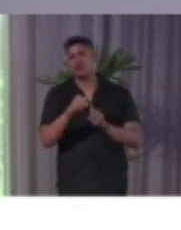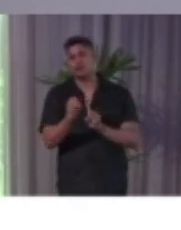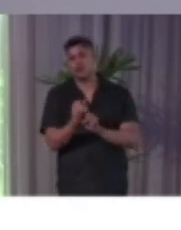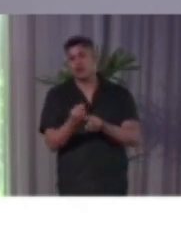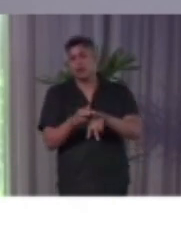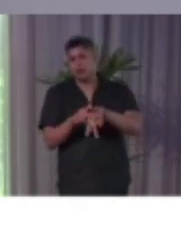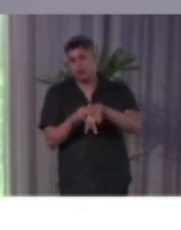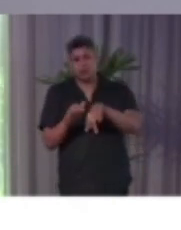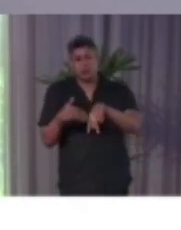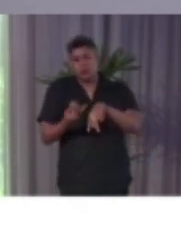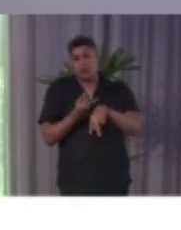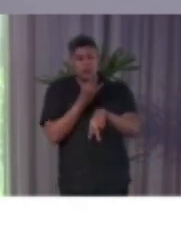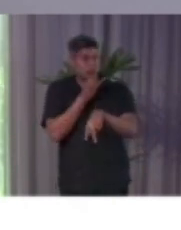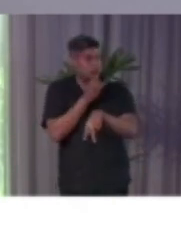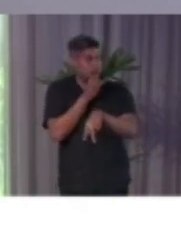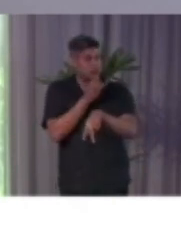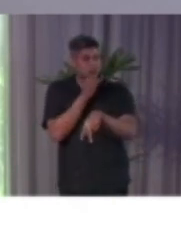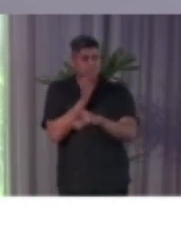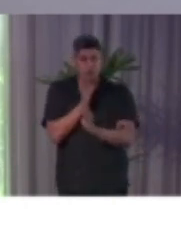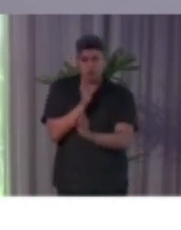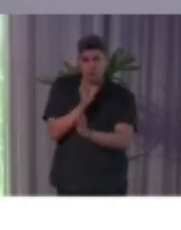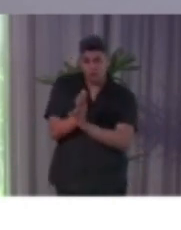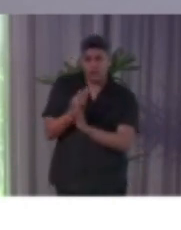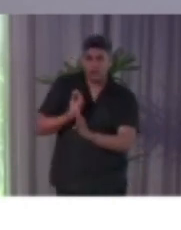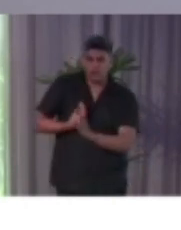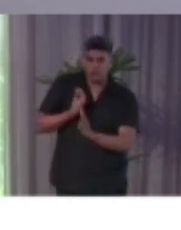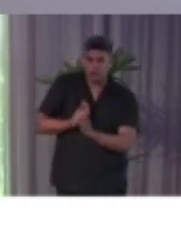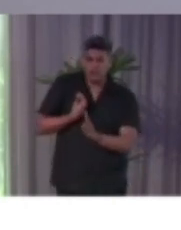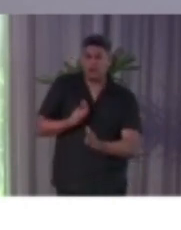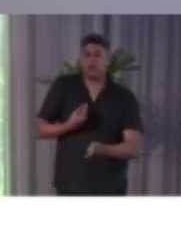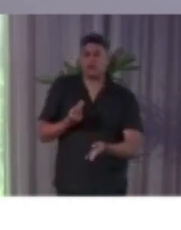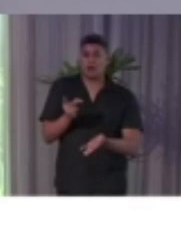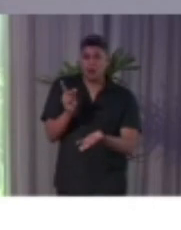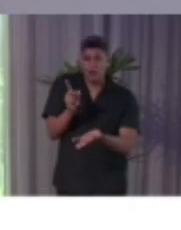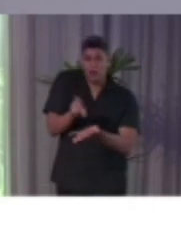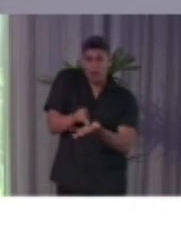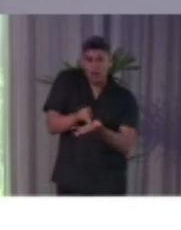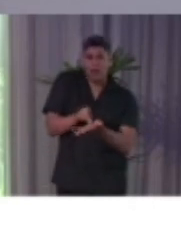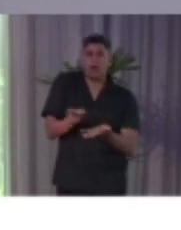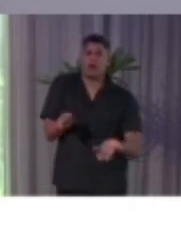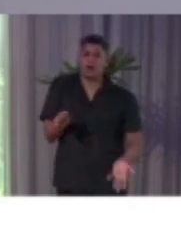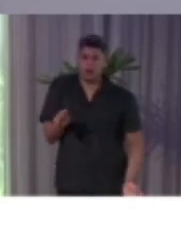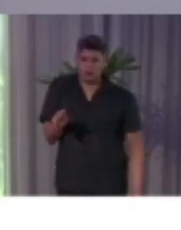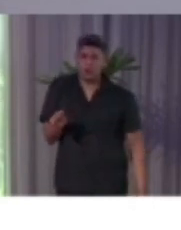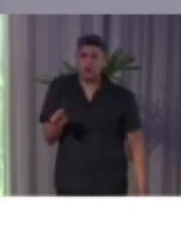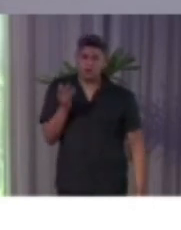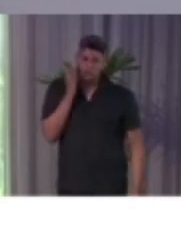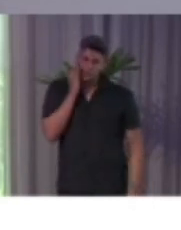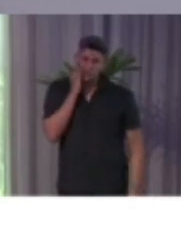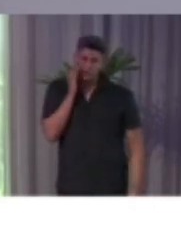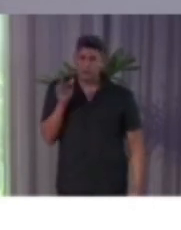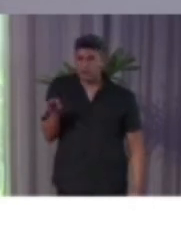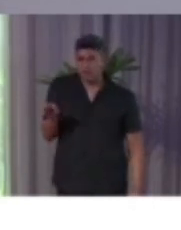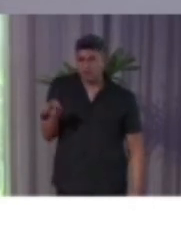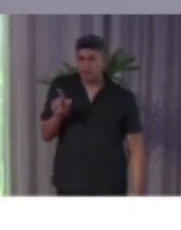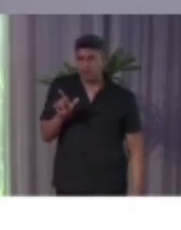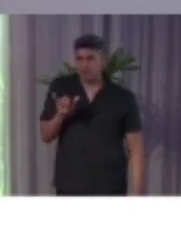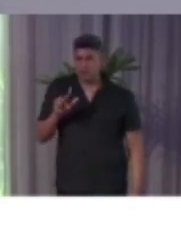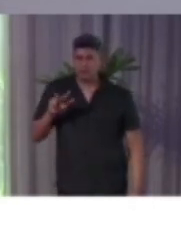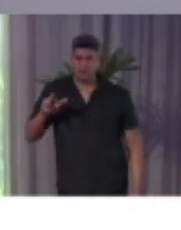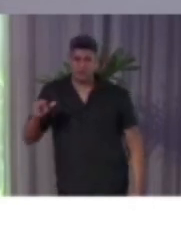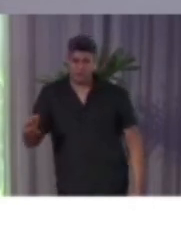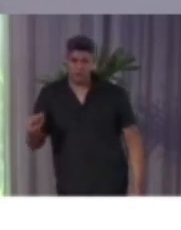pacientes. Então, por exemplo, as evidências de vida real trazidas como pelo irmão da Lívia, que a Marise trouxe, que foi numa consulta